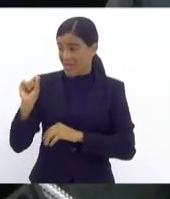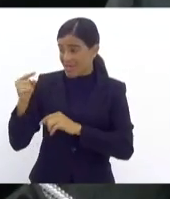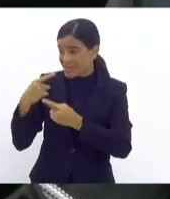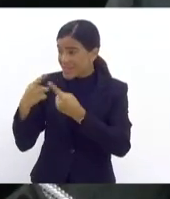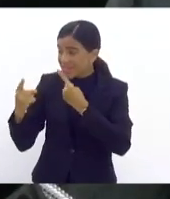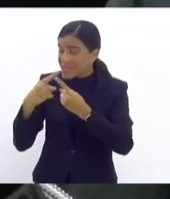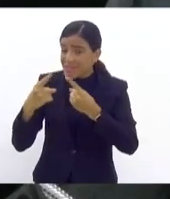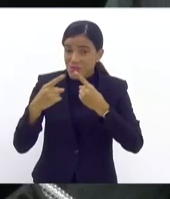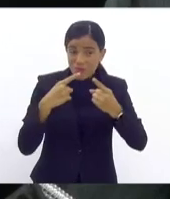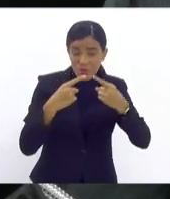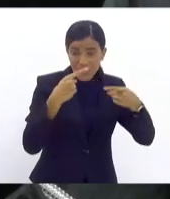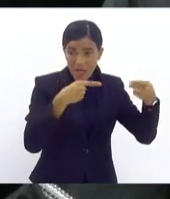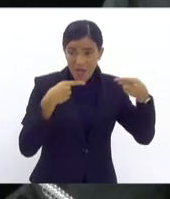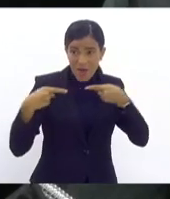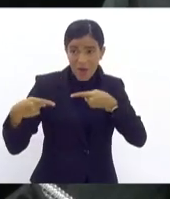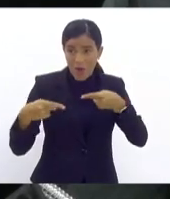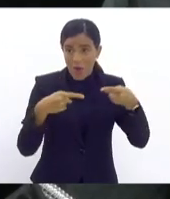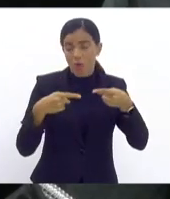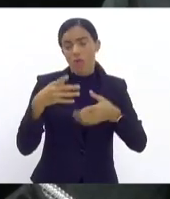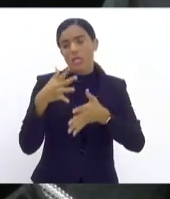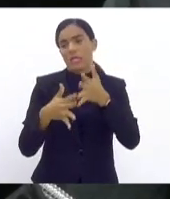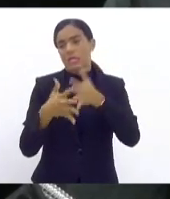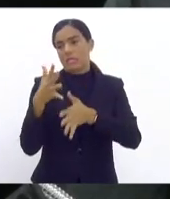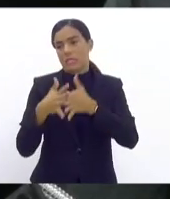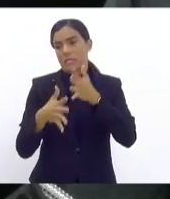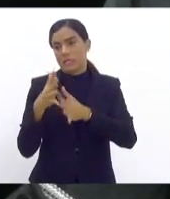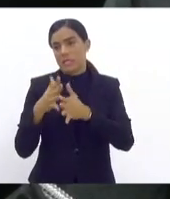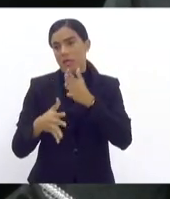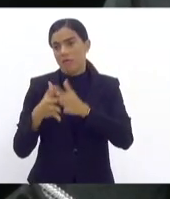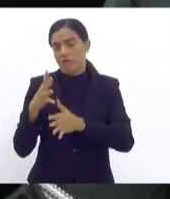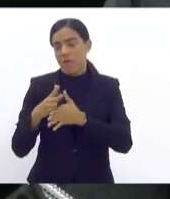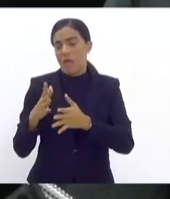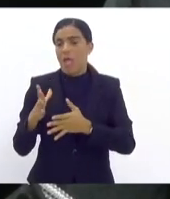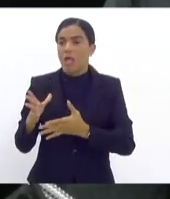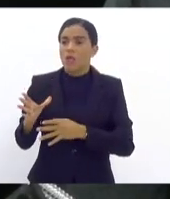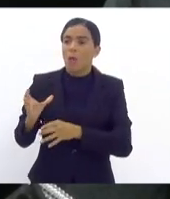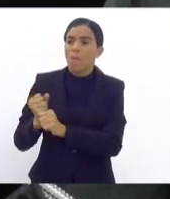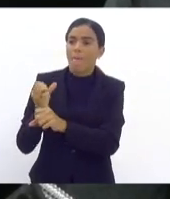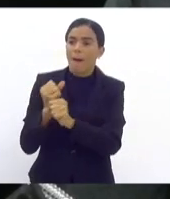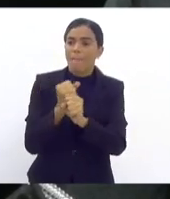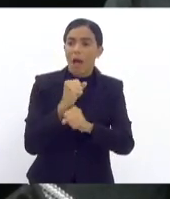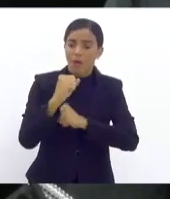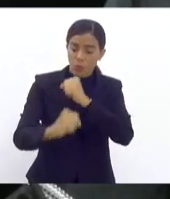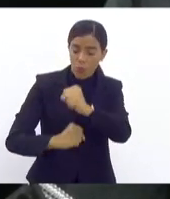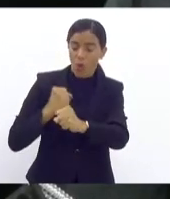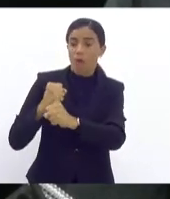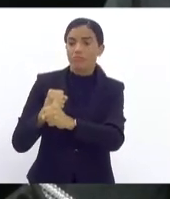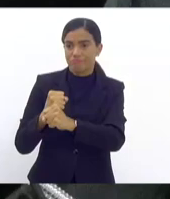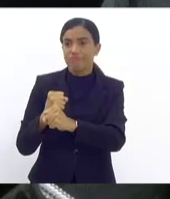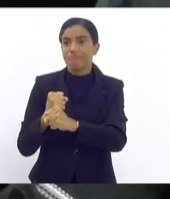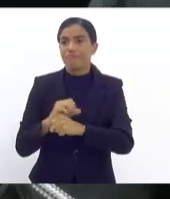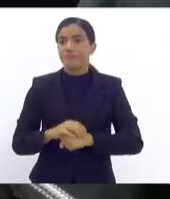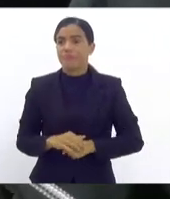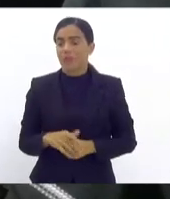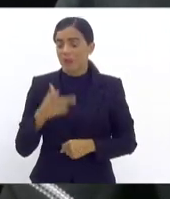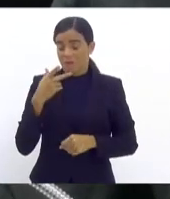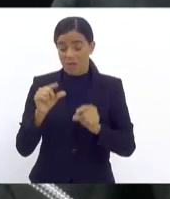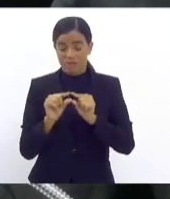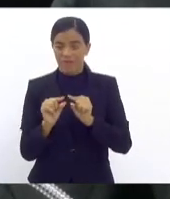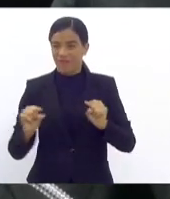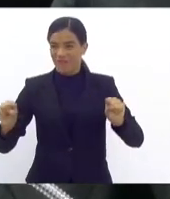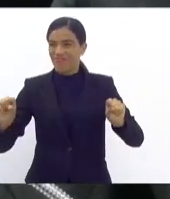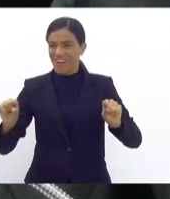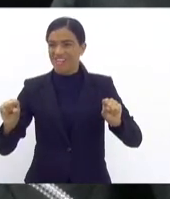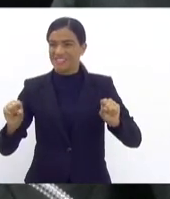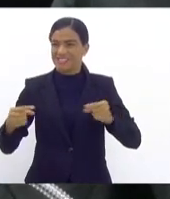ela interfere não só na questão orçamentária, mas, como bem disse o deputado doutor Serginho, no mérito administrativo. Eu tenho costumado usar a seguinte frase